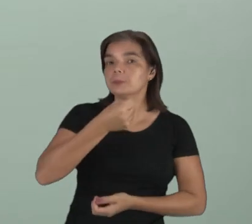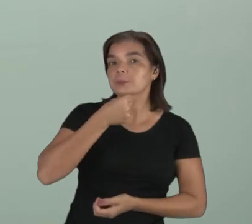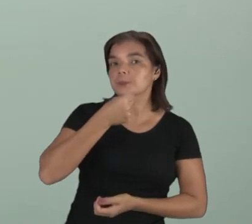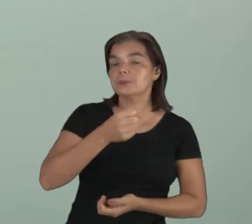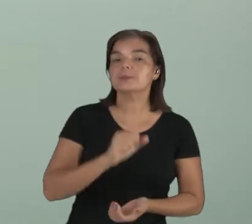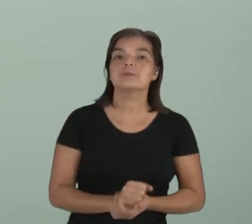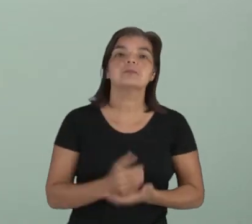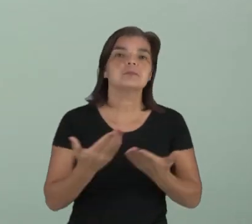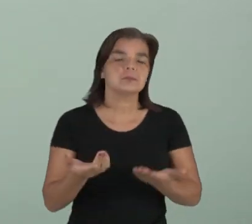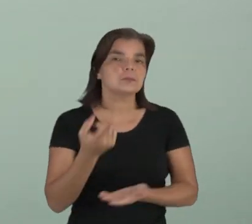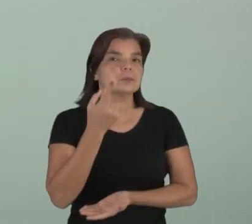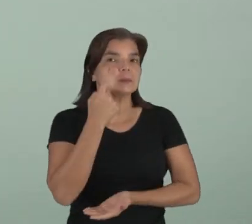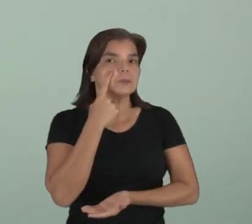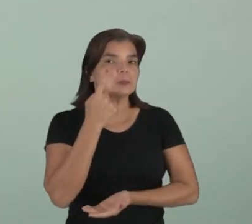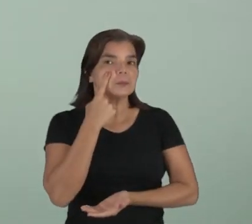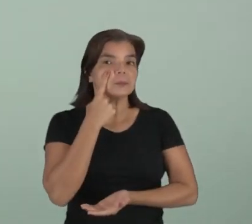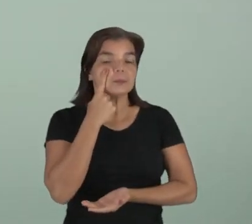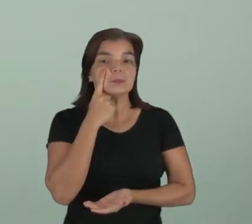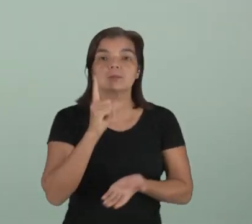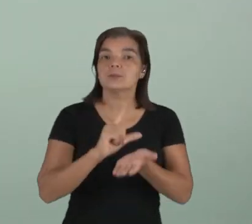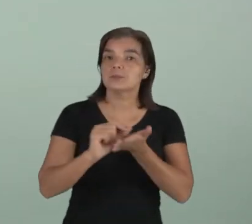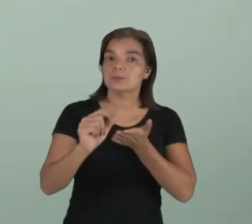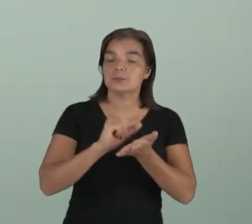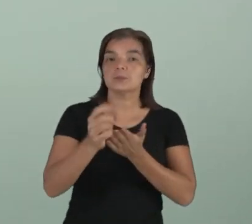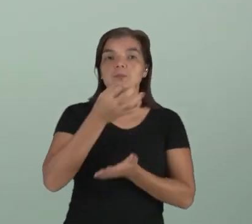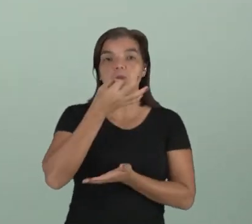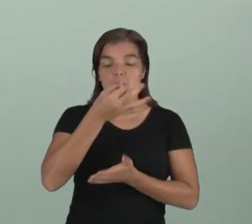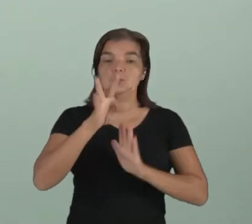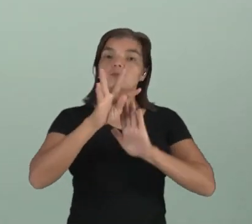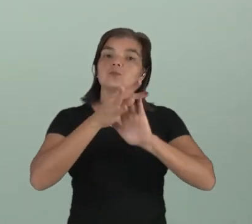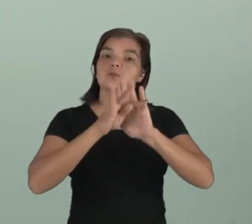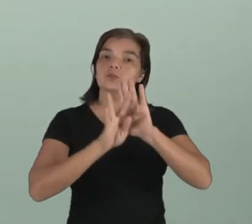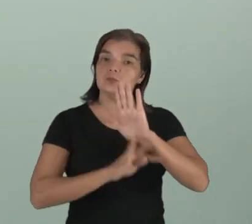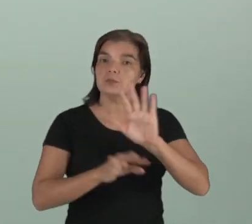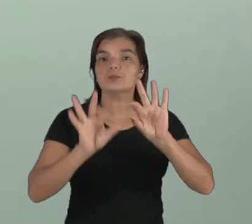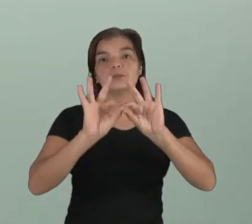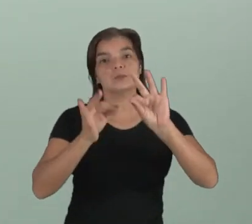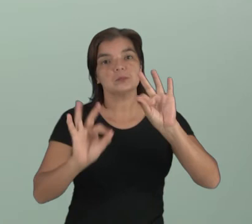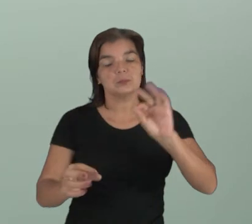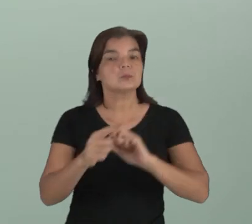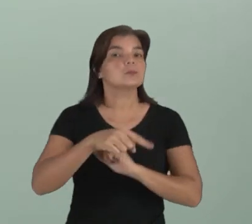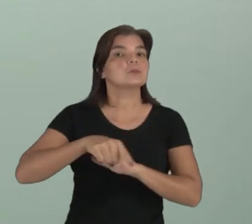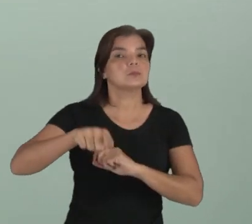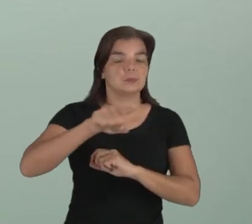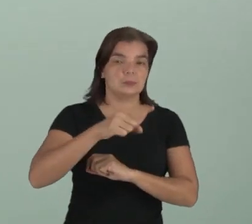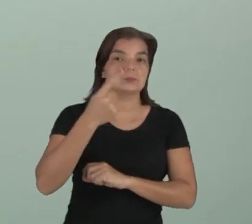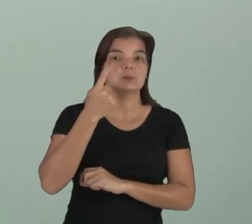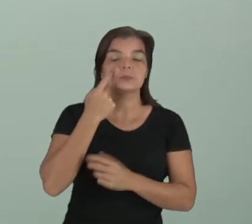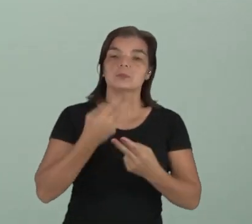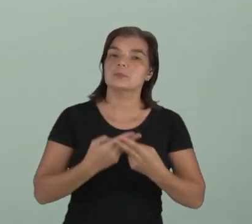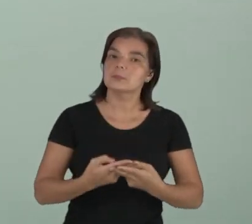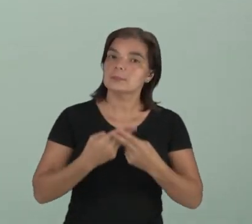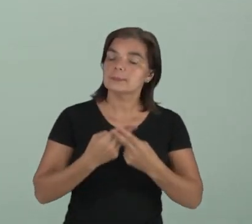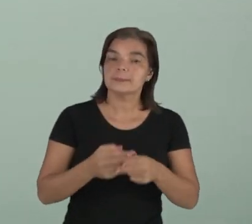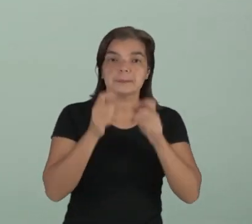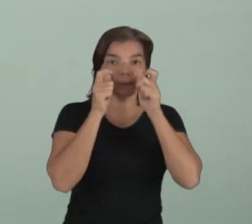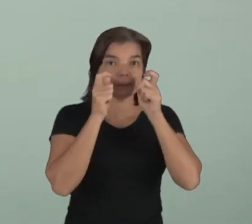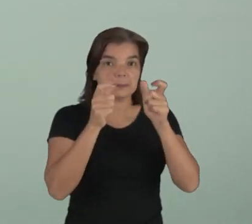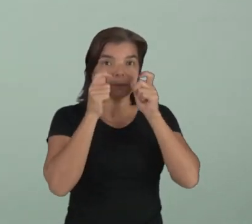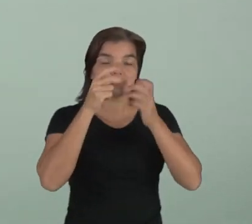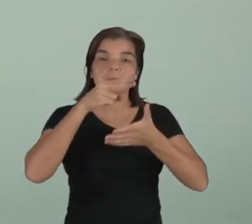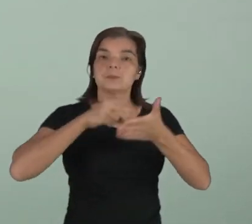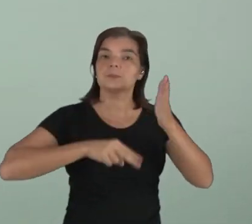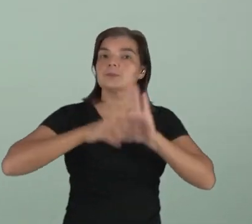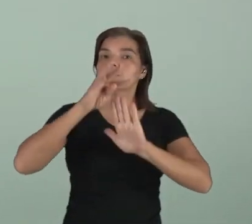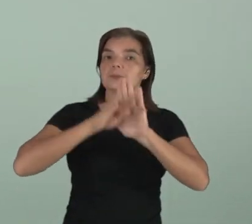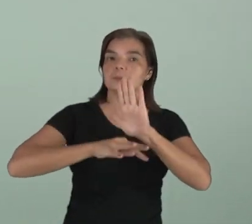jornalista. Então, gente, observem, né? O artigo de opinião é um texto extenso, né, mesmo. Espero que vocês tenham tido a paciência, prestado atenção na